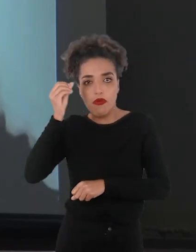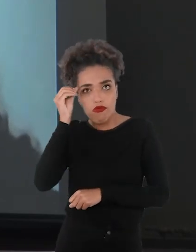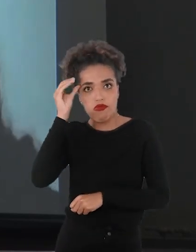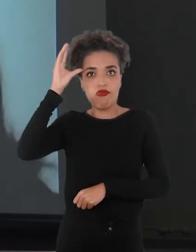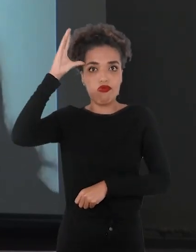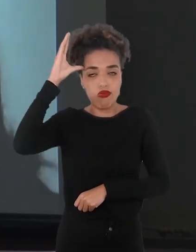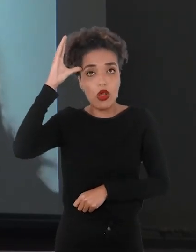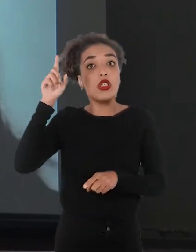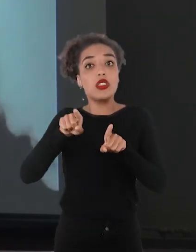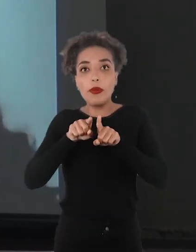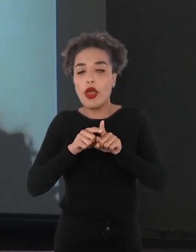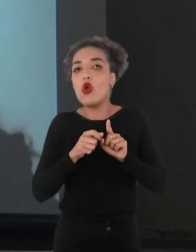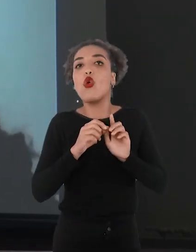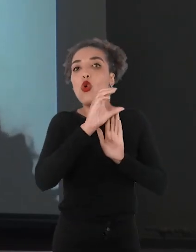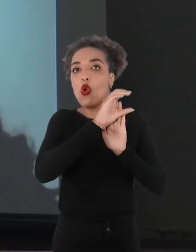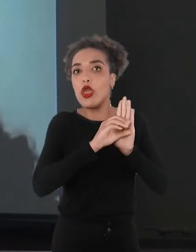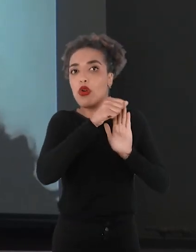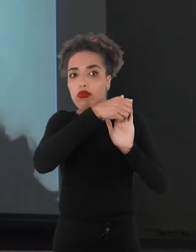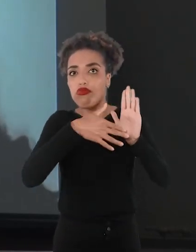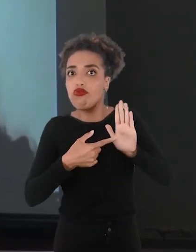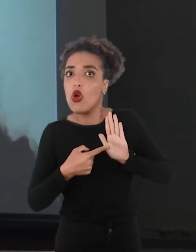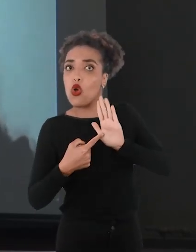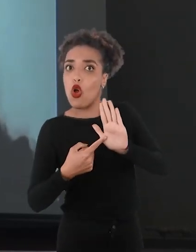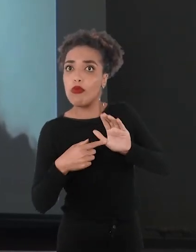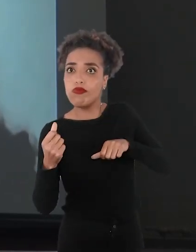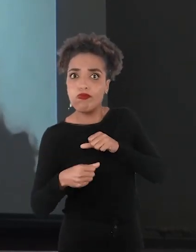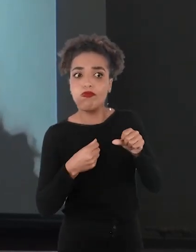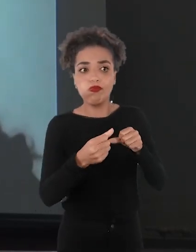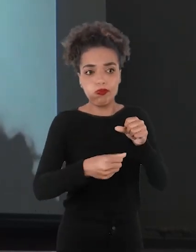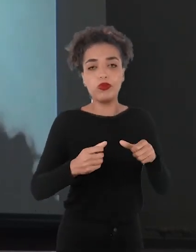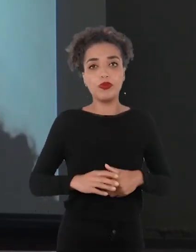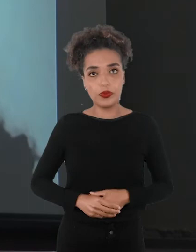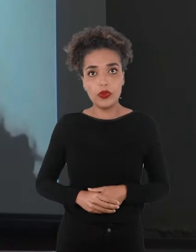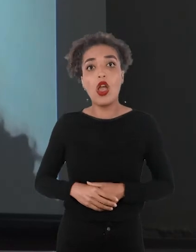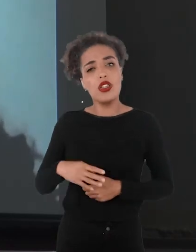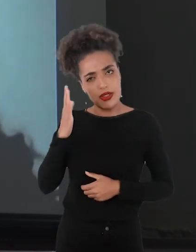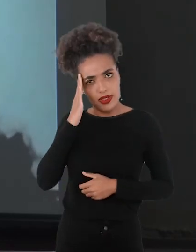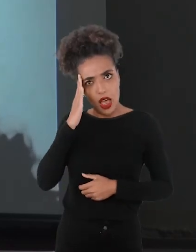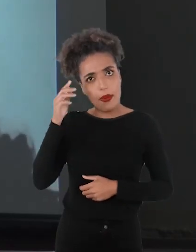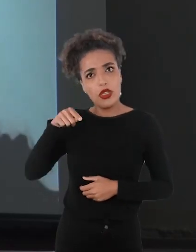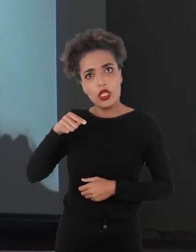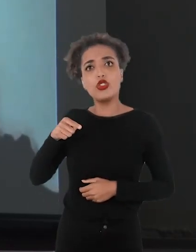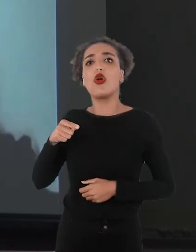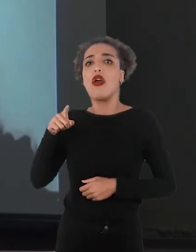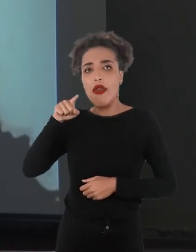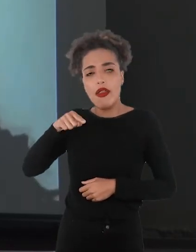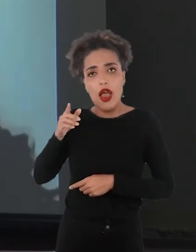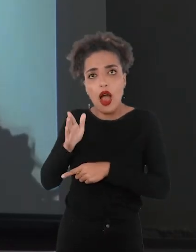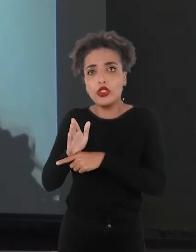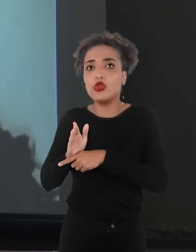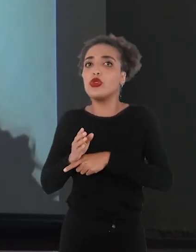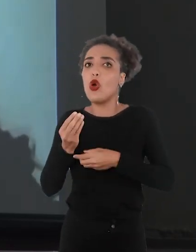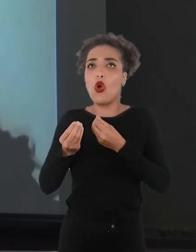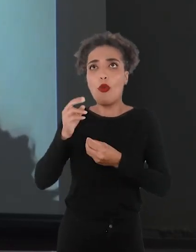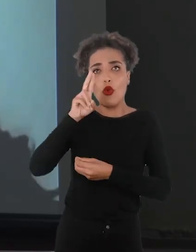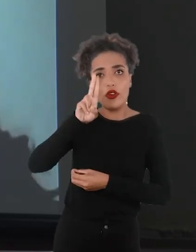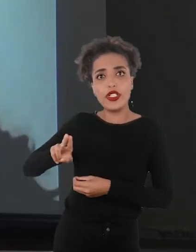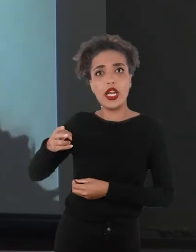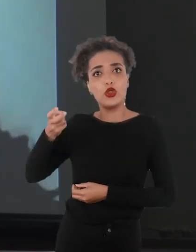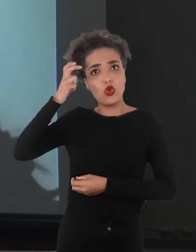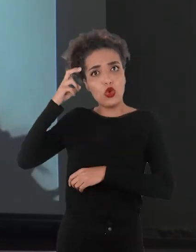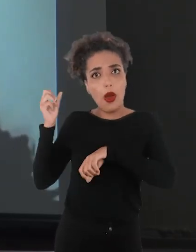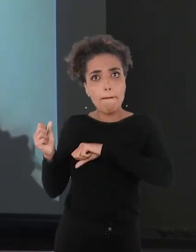transformações curriculares. E isso, como a gente bem sabe, caminha no sentido da transformação de toda a cultura universitária.